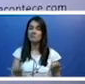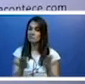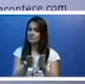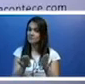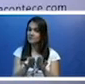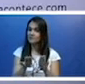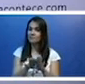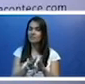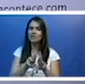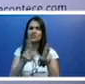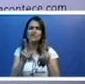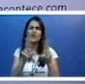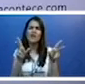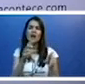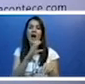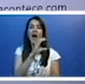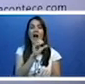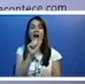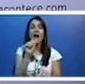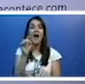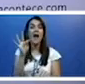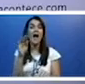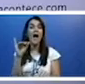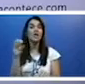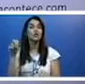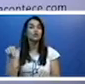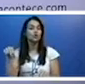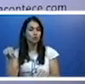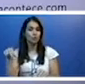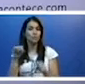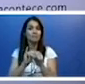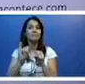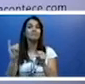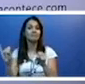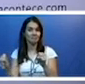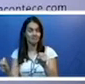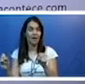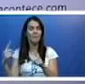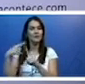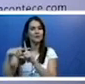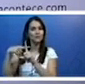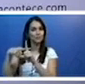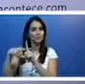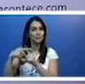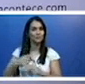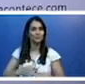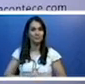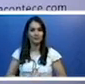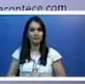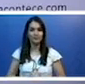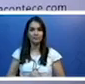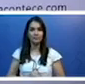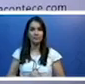também diferentes cátions. Então, além do ânion, ela vai originar o cátion, que é a carga positiva.